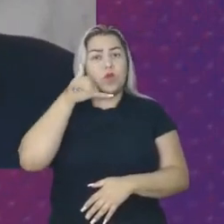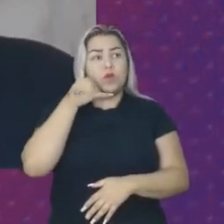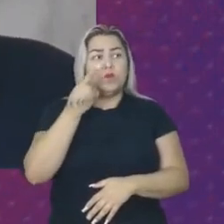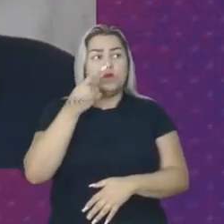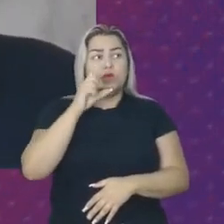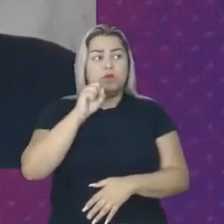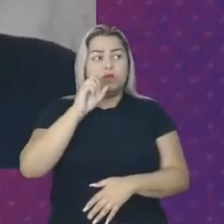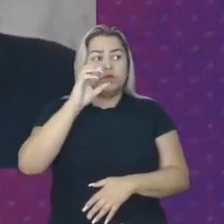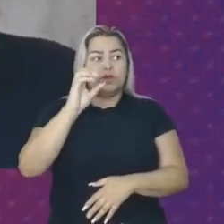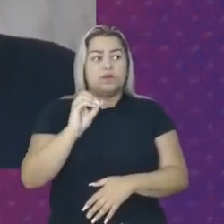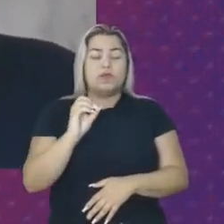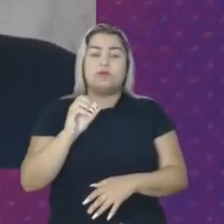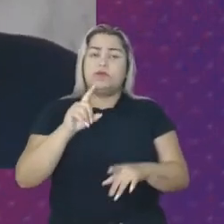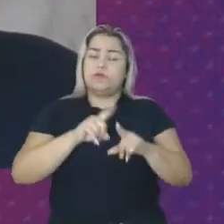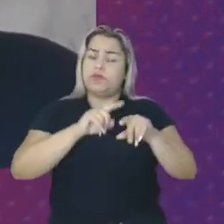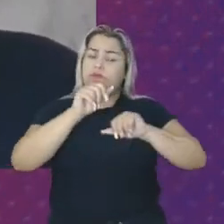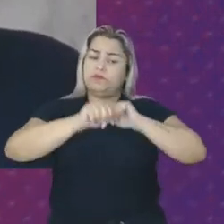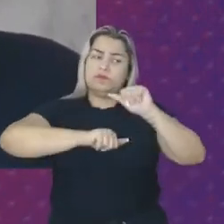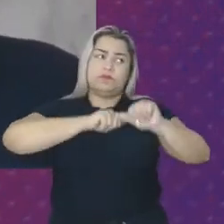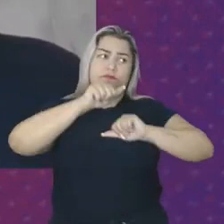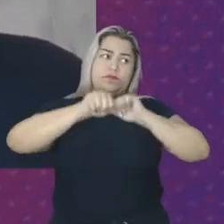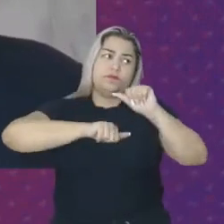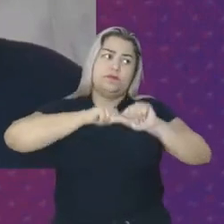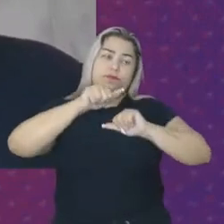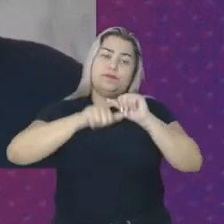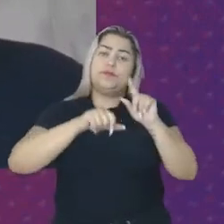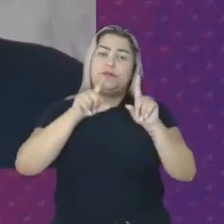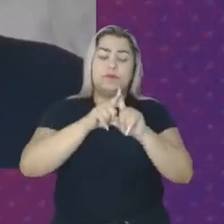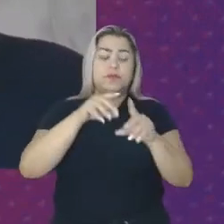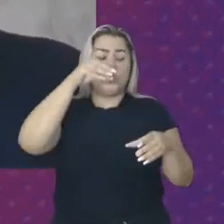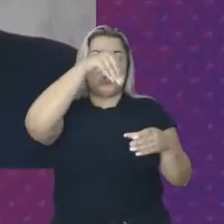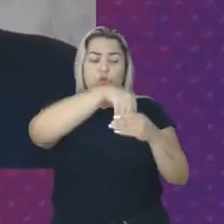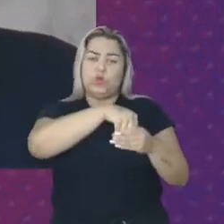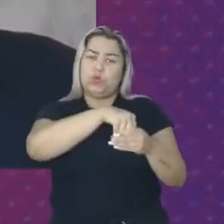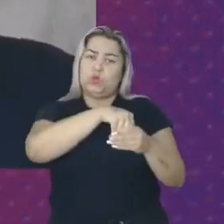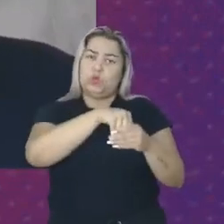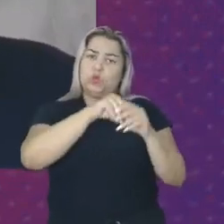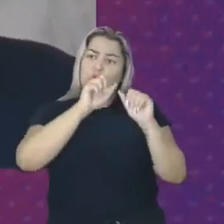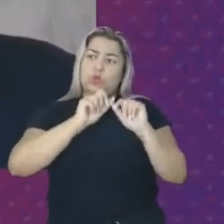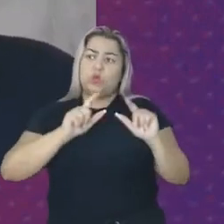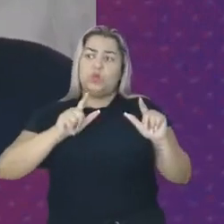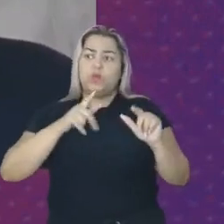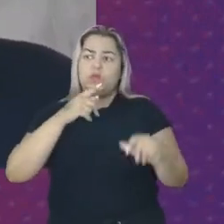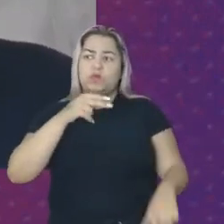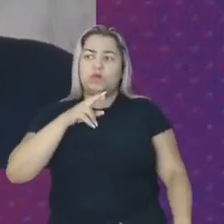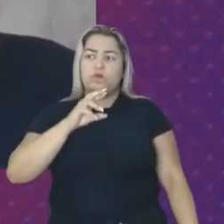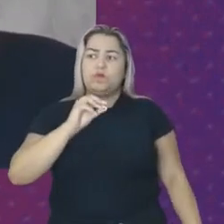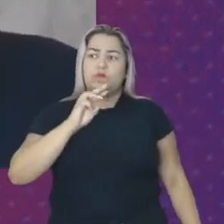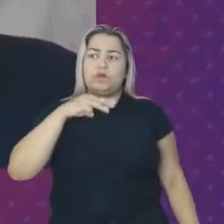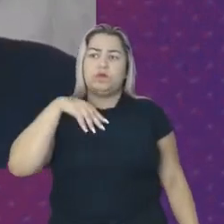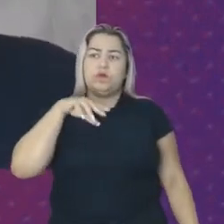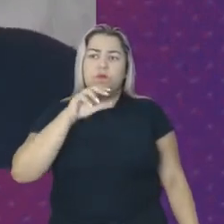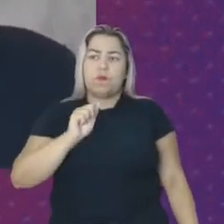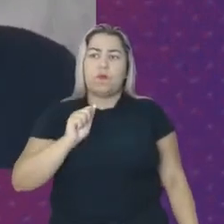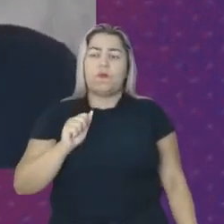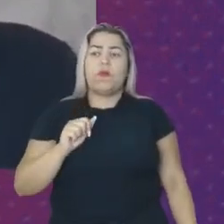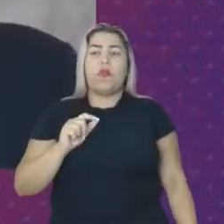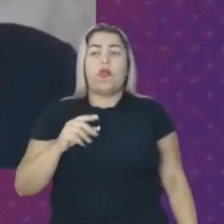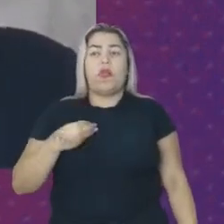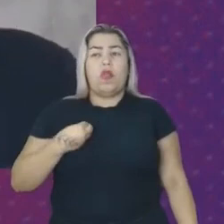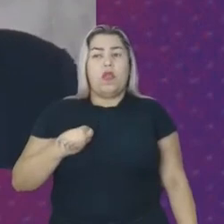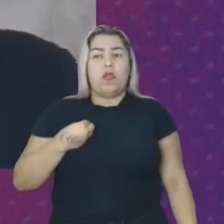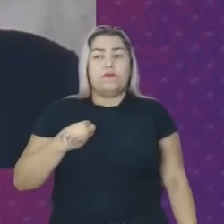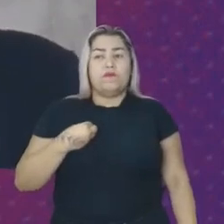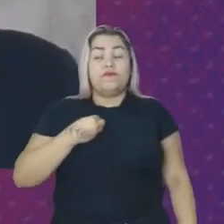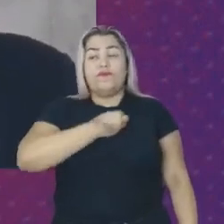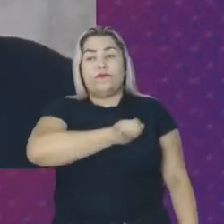foram essas as mudanças. Isso tudo dentro do relançamento do programa Mulher Viver Sem Violência, que também